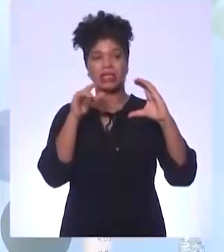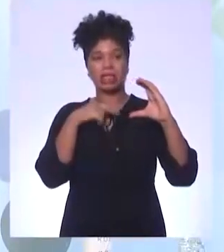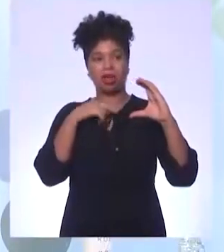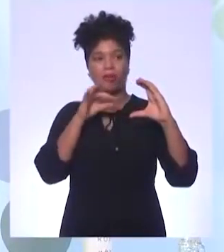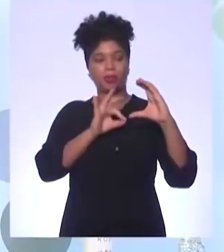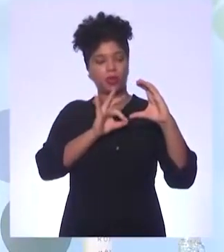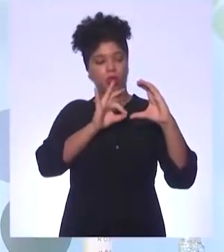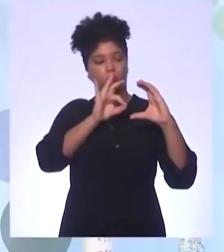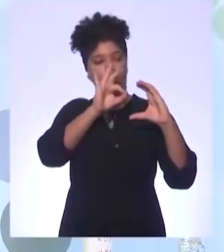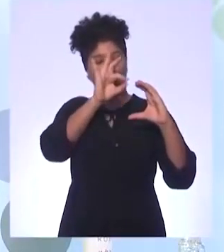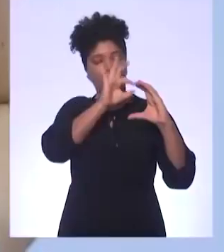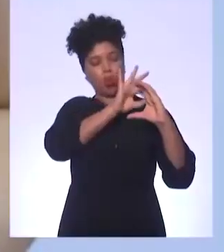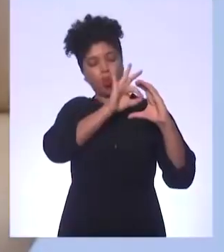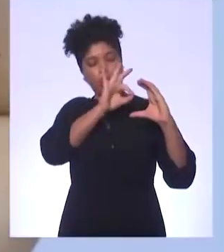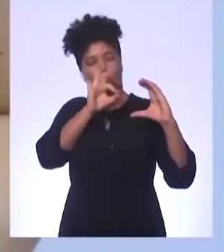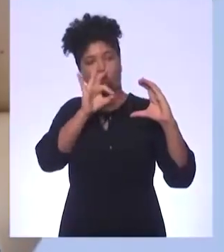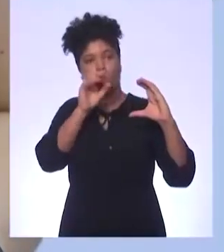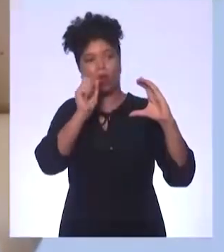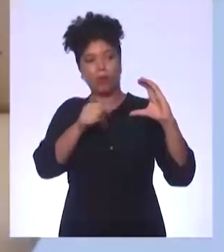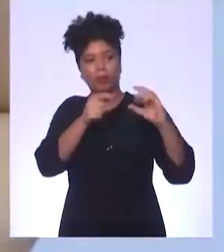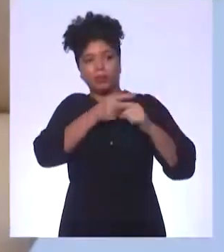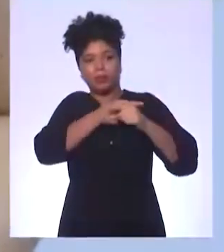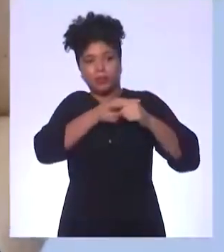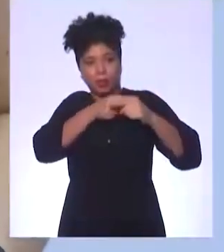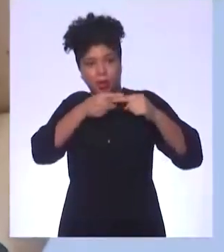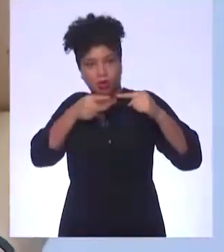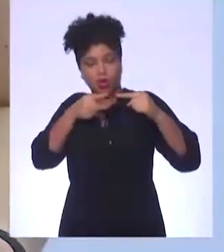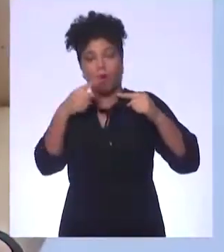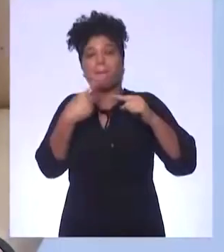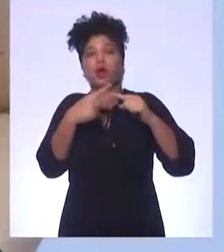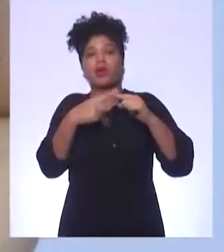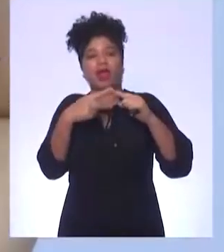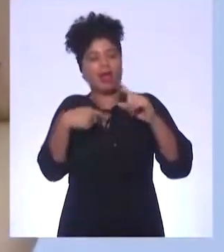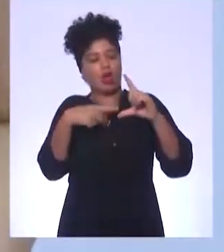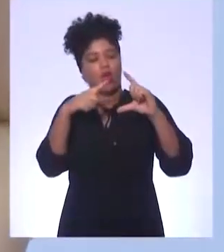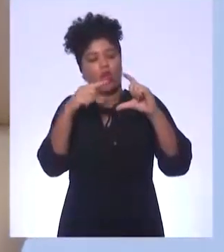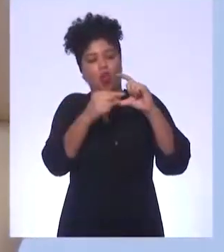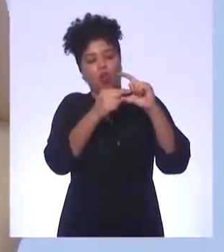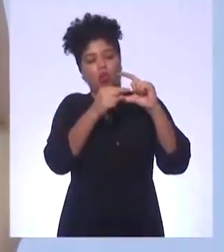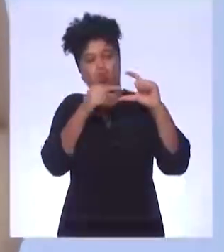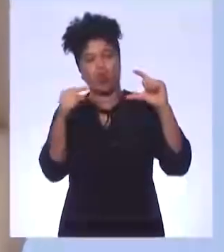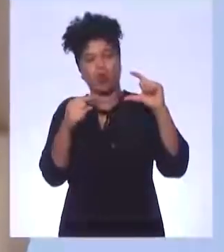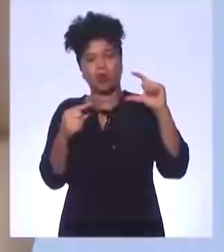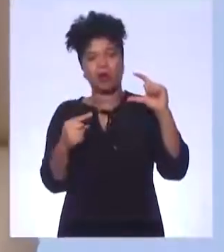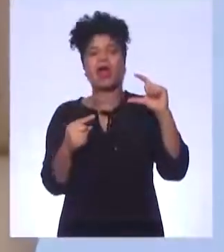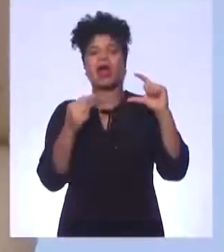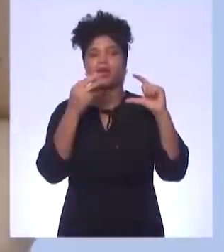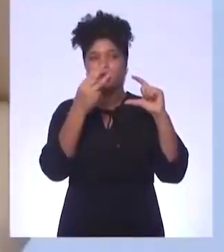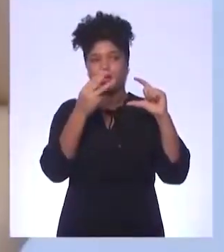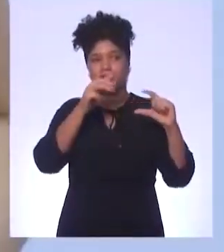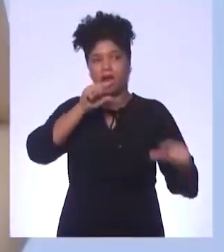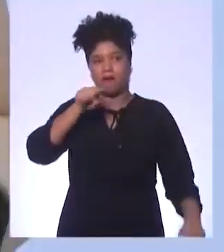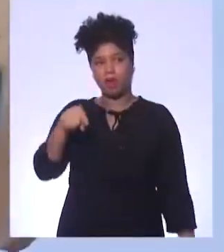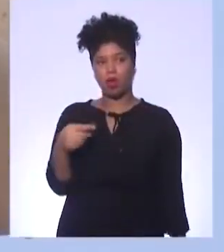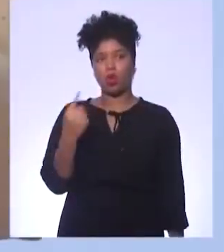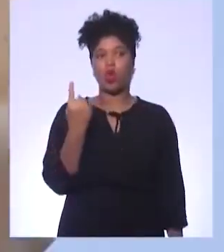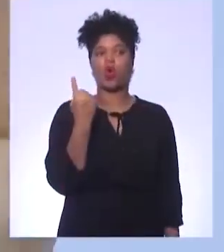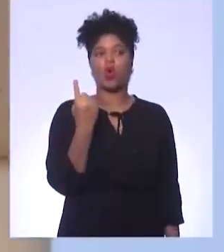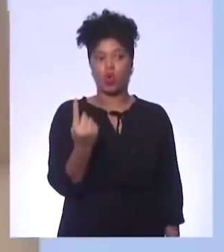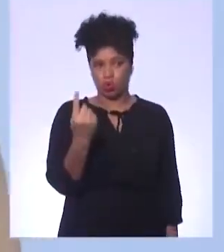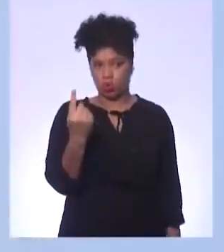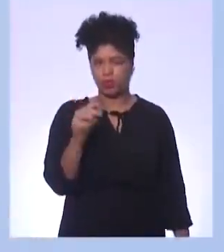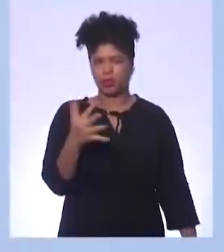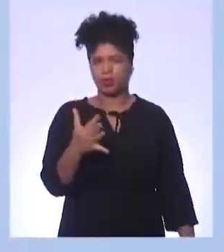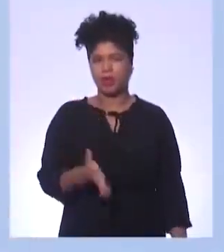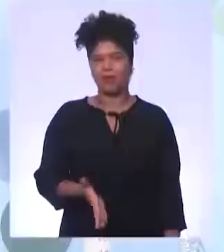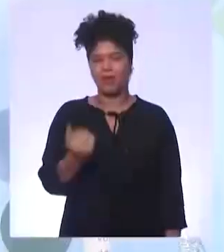e dividir pela medida do diâmetro, que é bem no meio, a gente encontra sempre esse 3,1 aproximadamente. Então, vamos lá